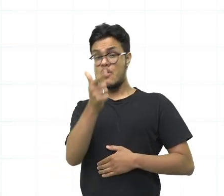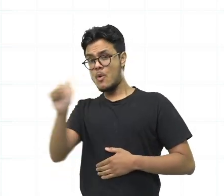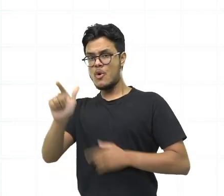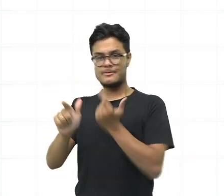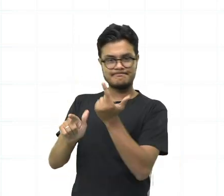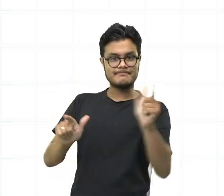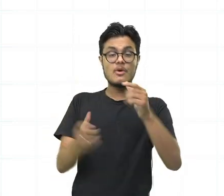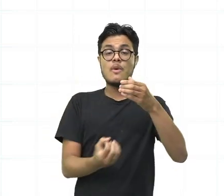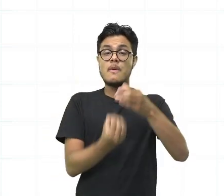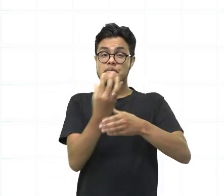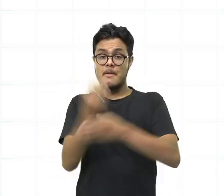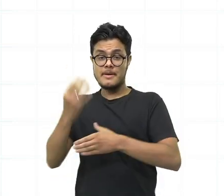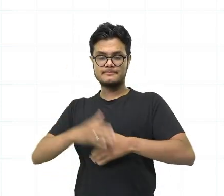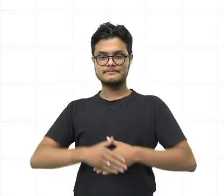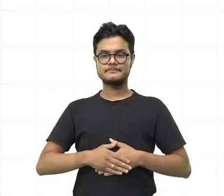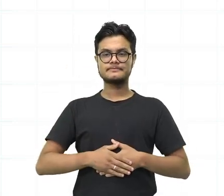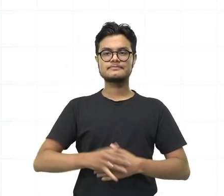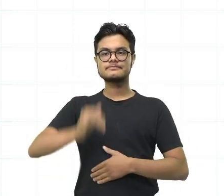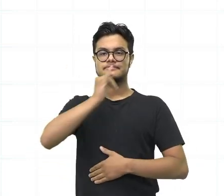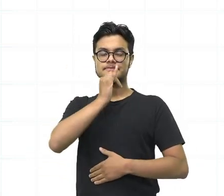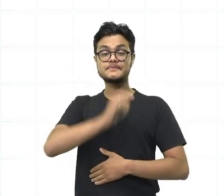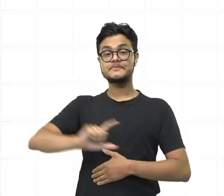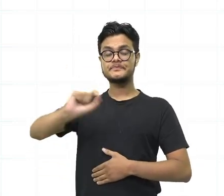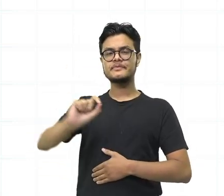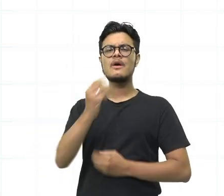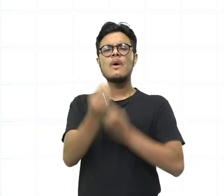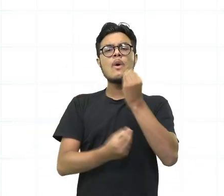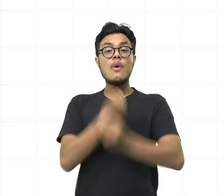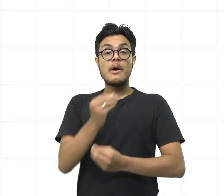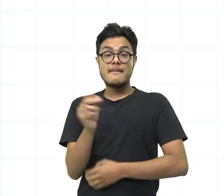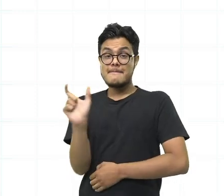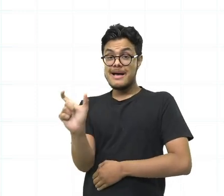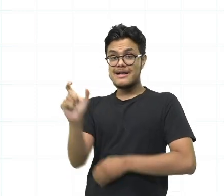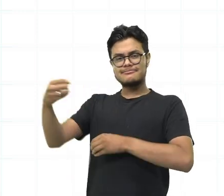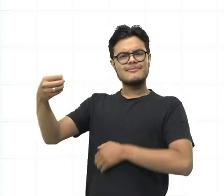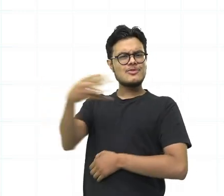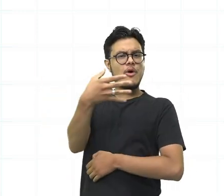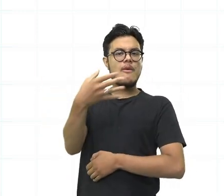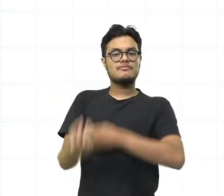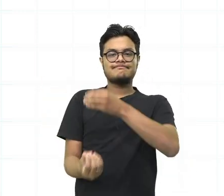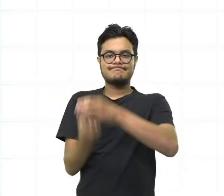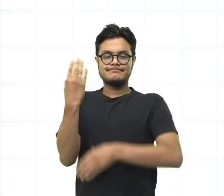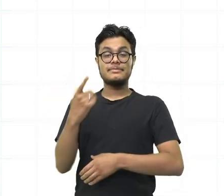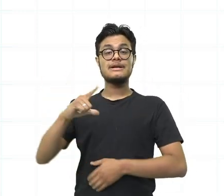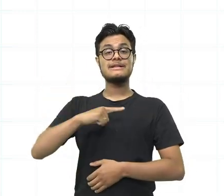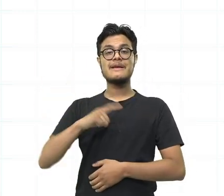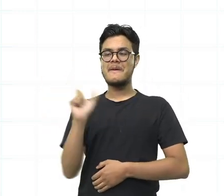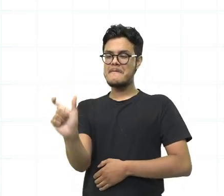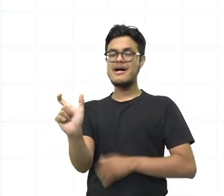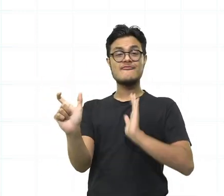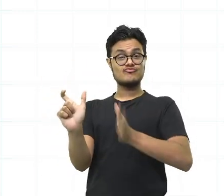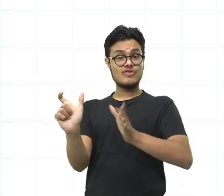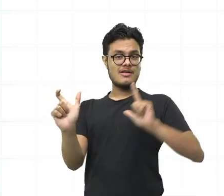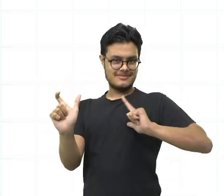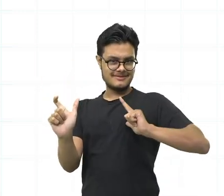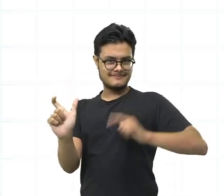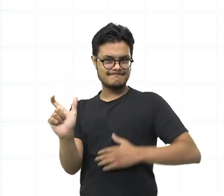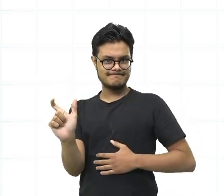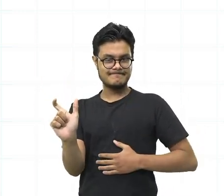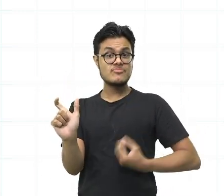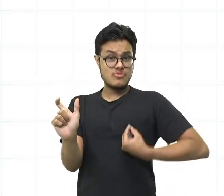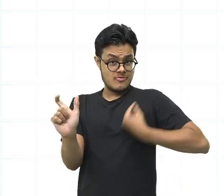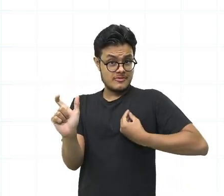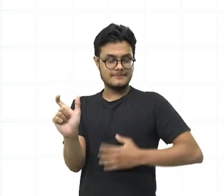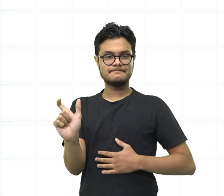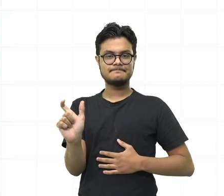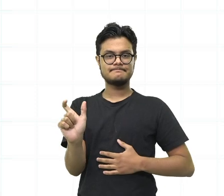só, derivação é a formação de palavra nova com base em uma primitiva. Como a